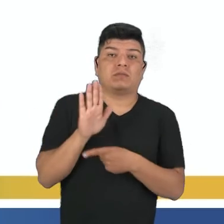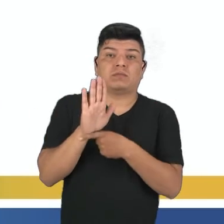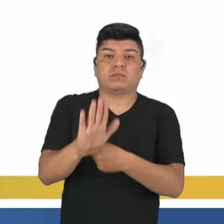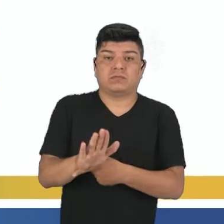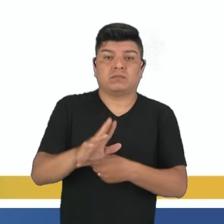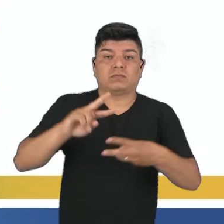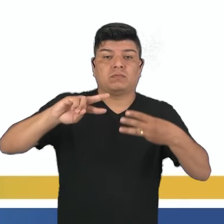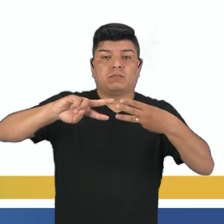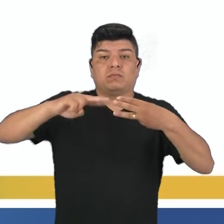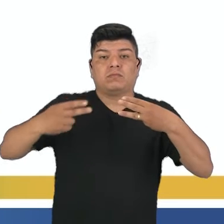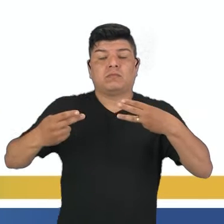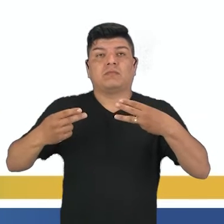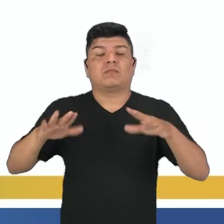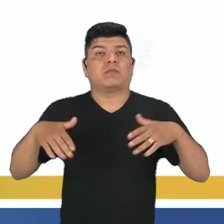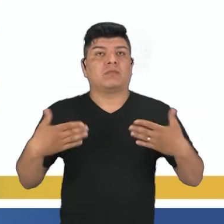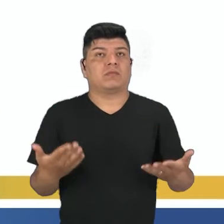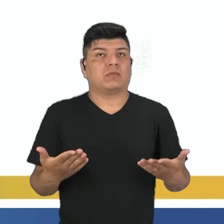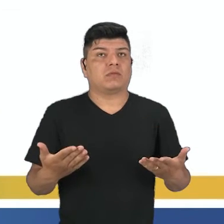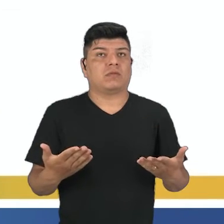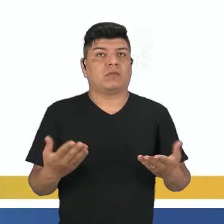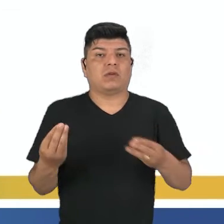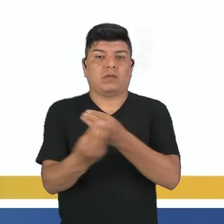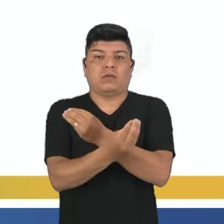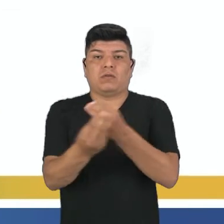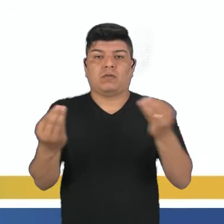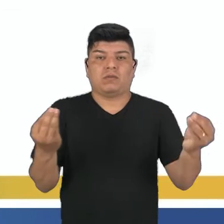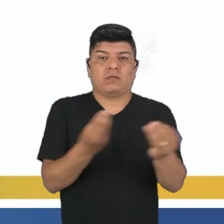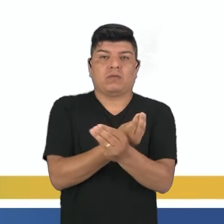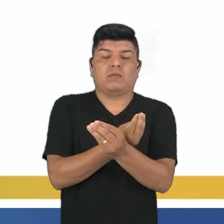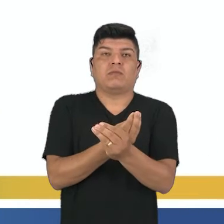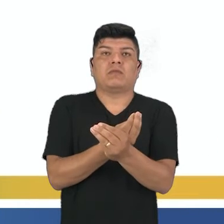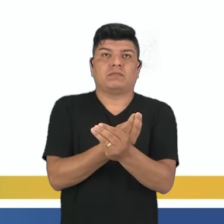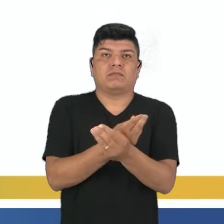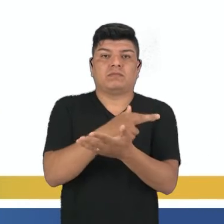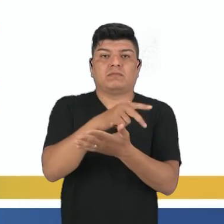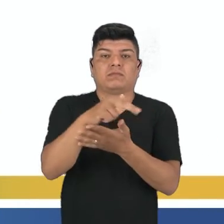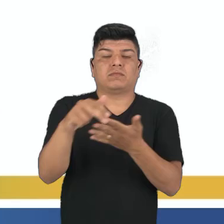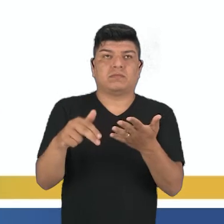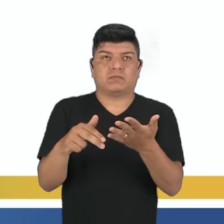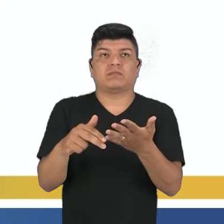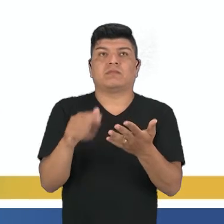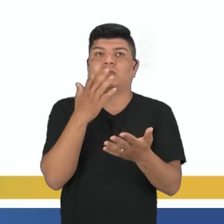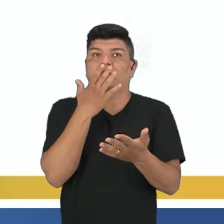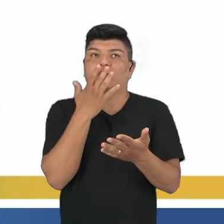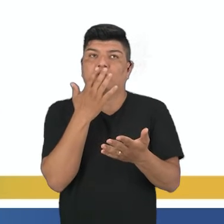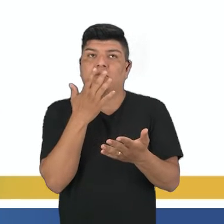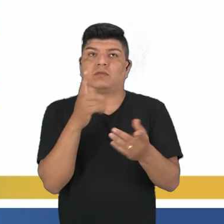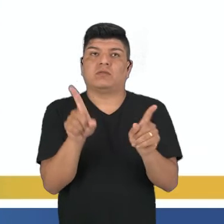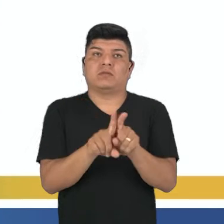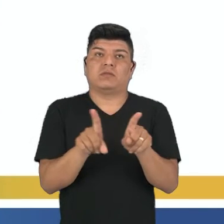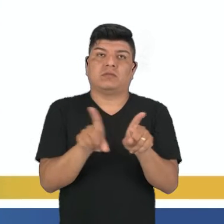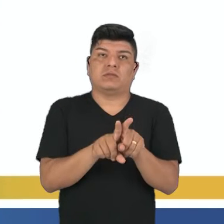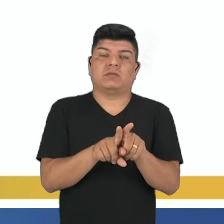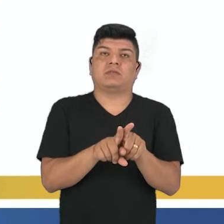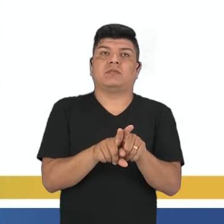do Mendel? Com o cruzamento dessas variedades, né, tanto de cores quanto